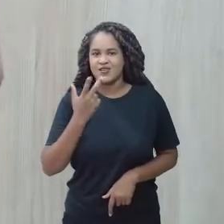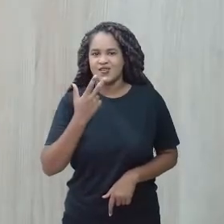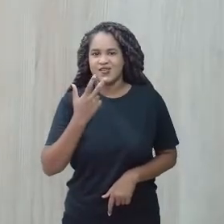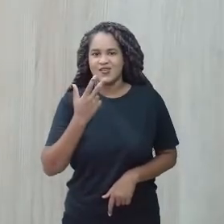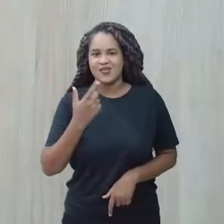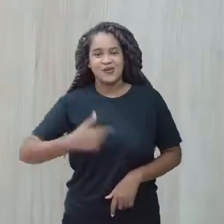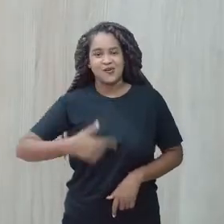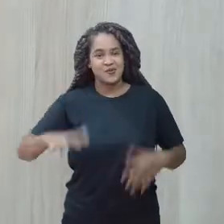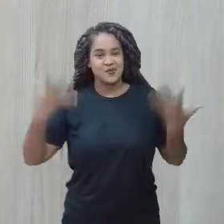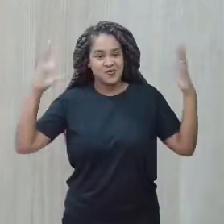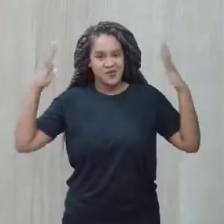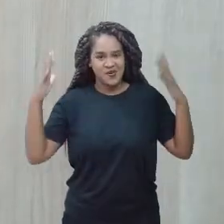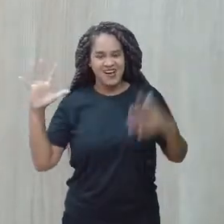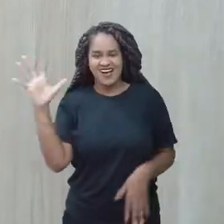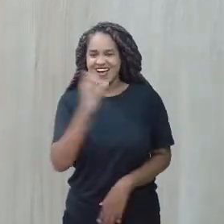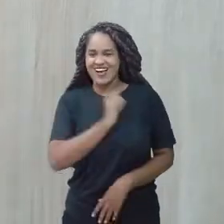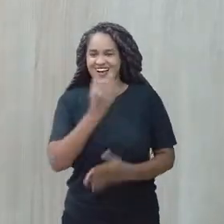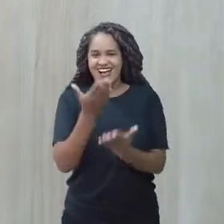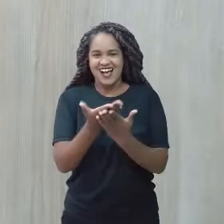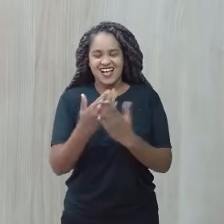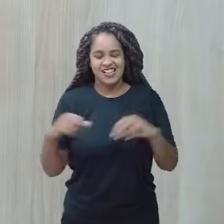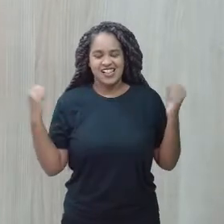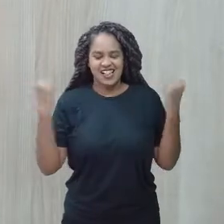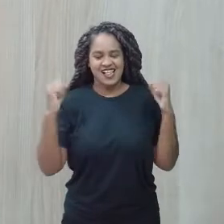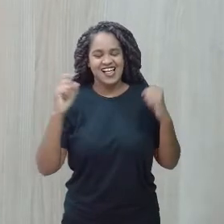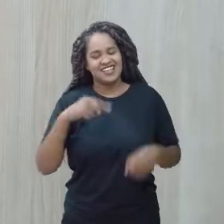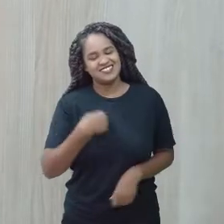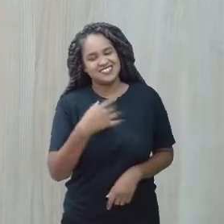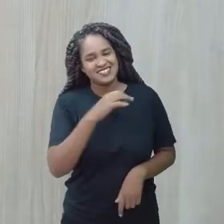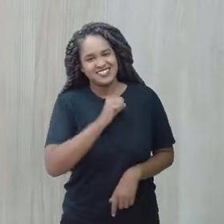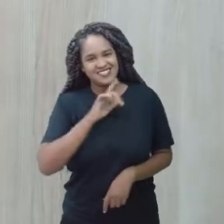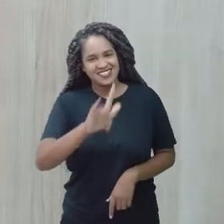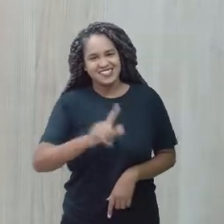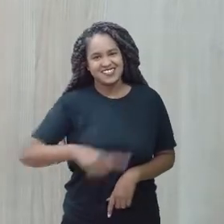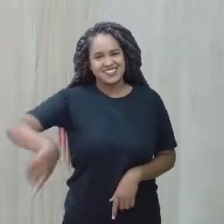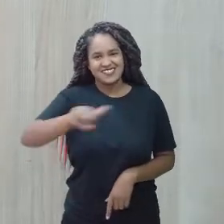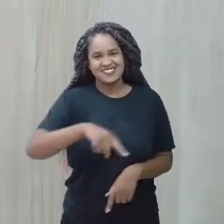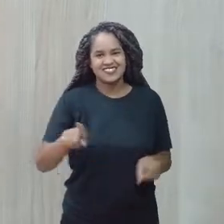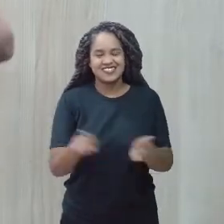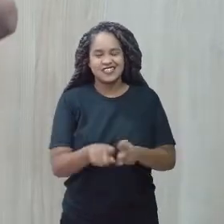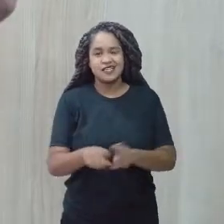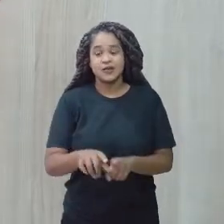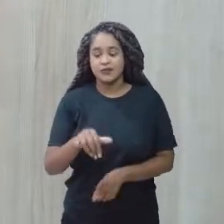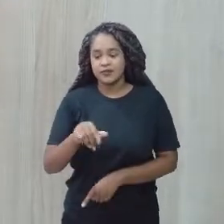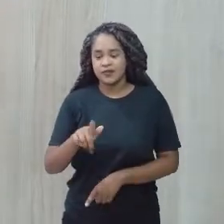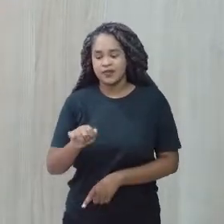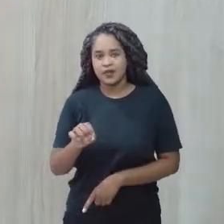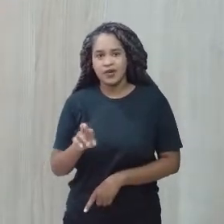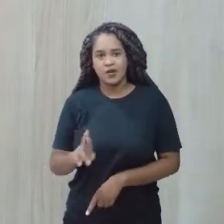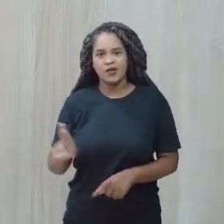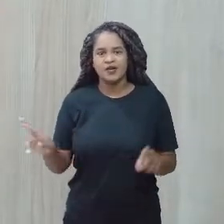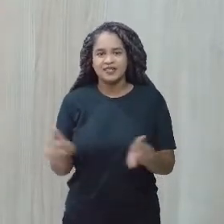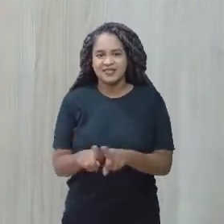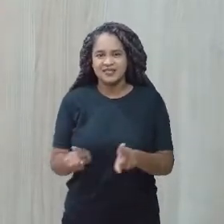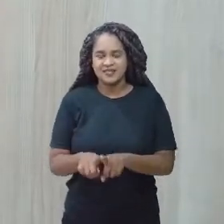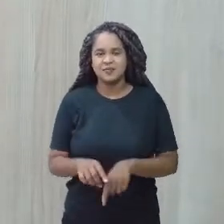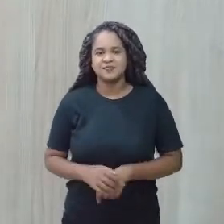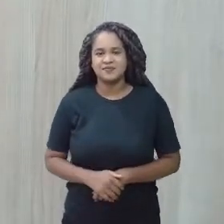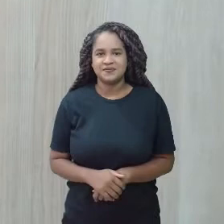Adoro a aula de educação física. Nós te adoramos também, hein, Lu? Tem Igor aqui, ó. Igor aqui, ó.